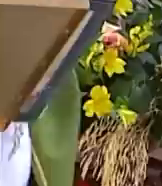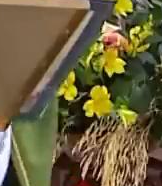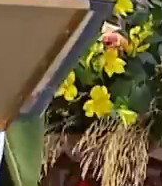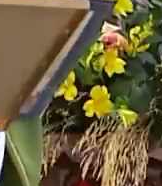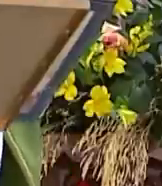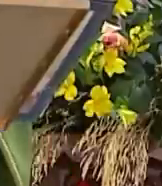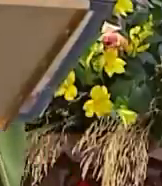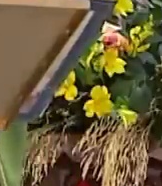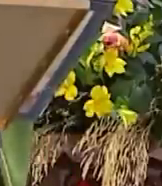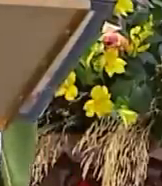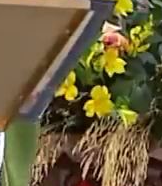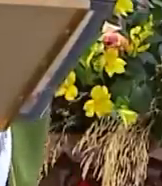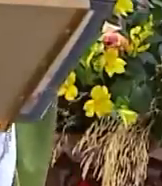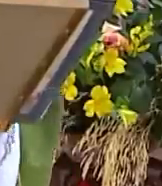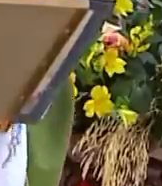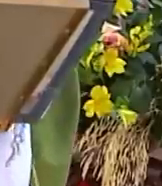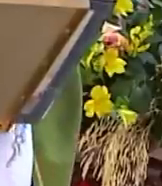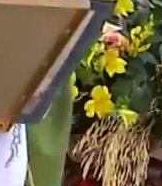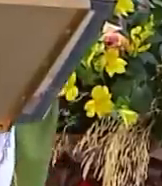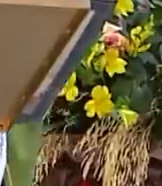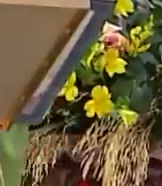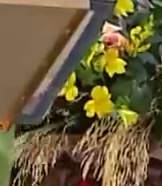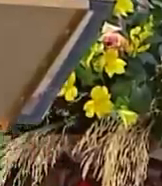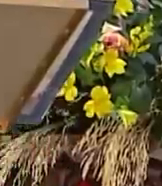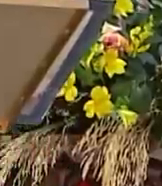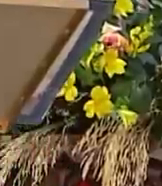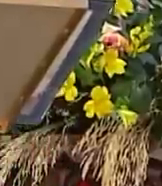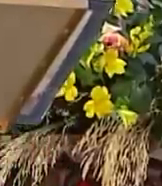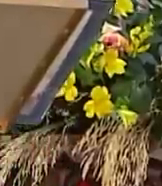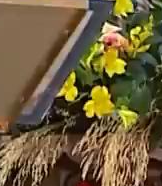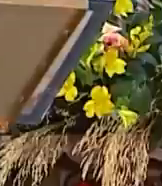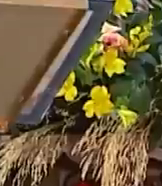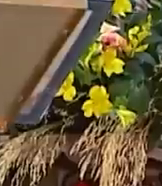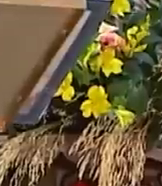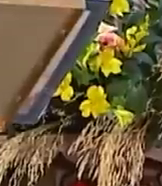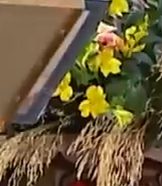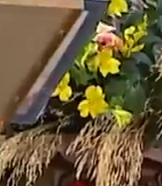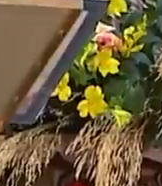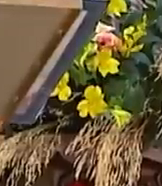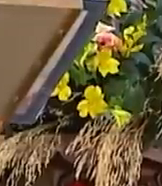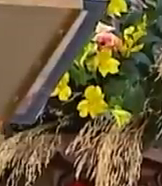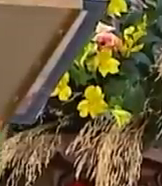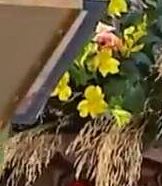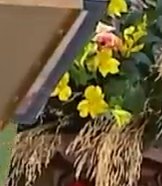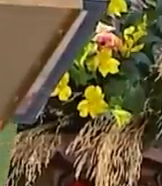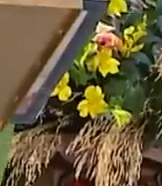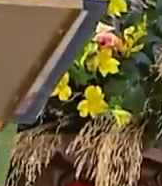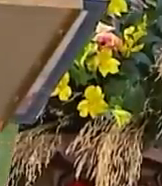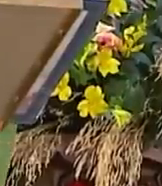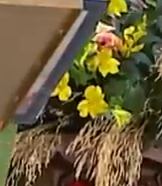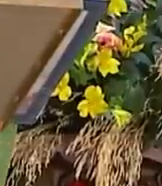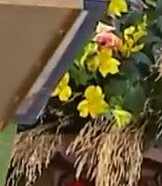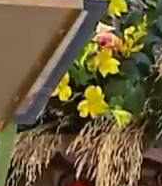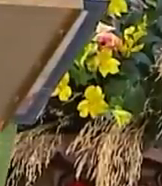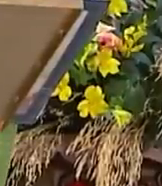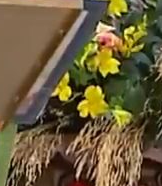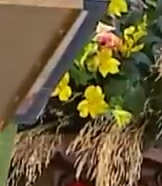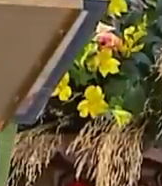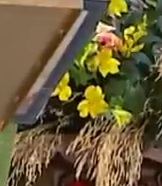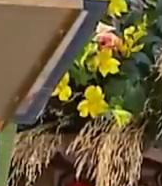eu prefiro fazer do meu jeito. Posso ser bem sincero? Não vai dar certo.